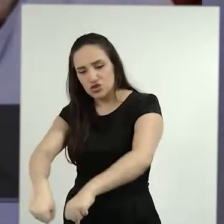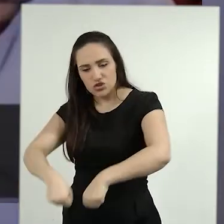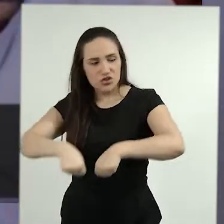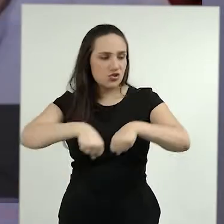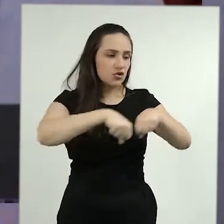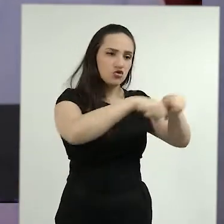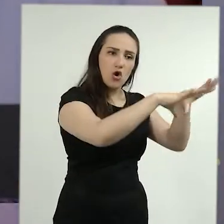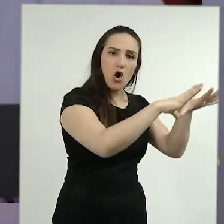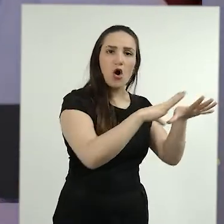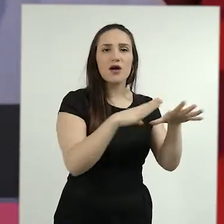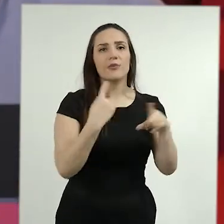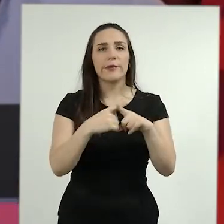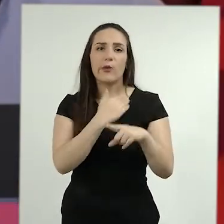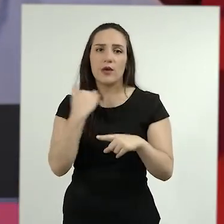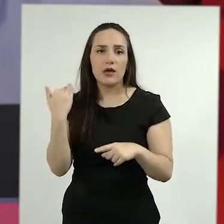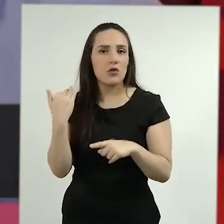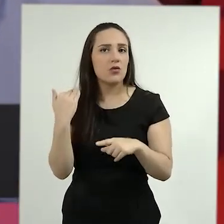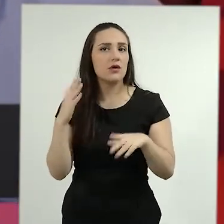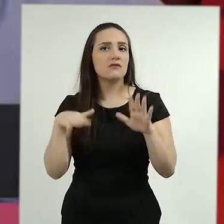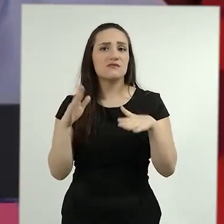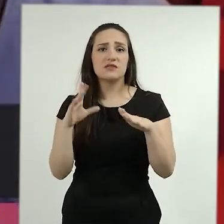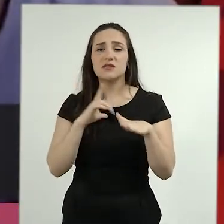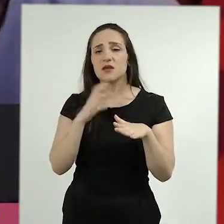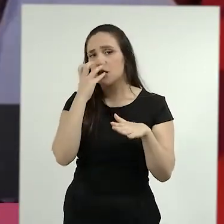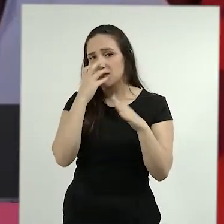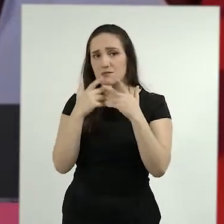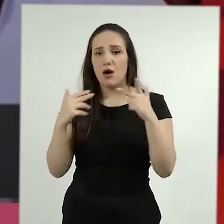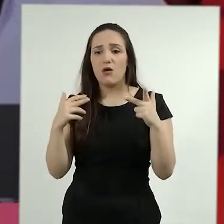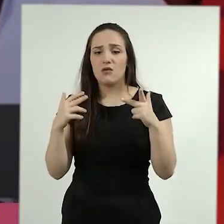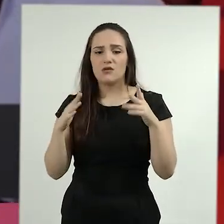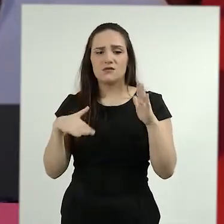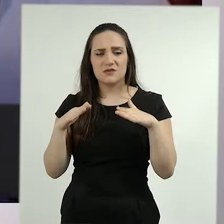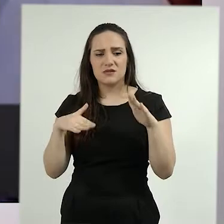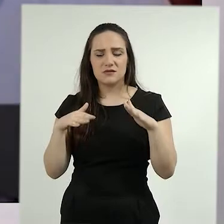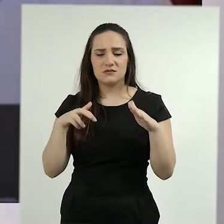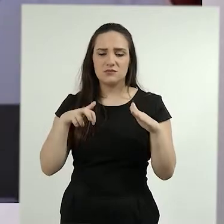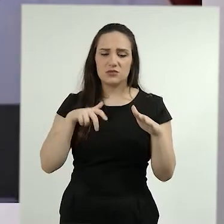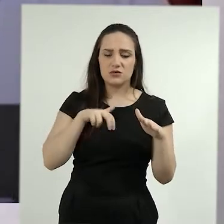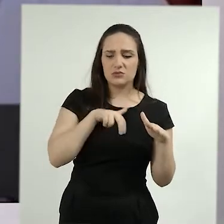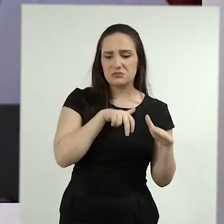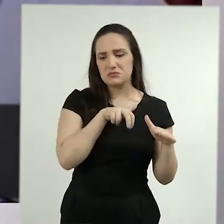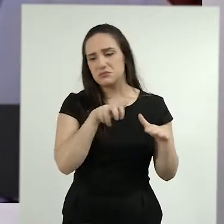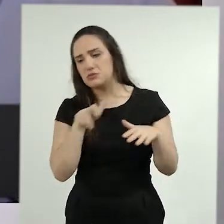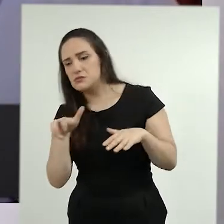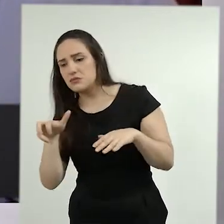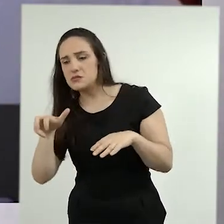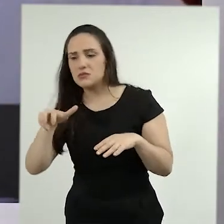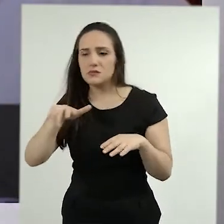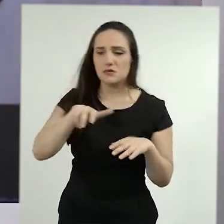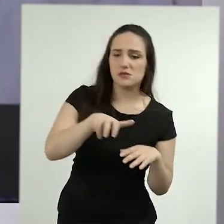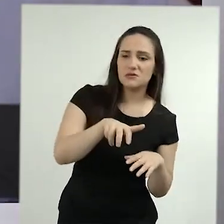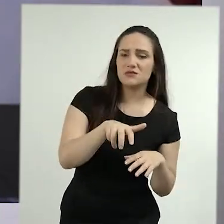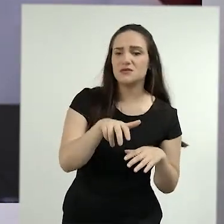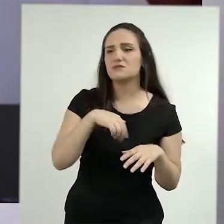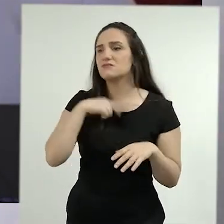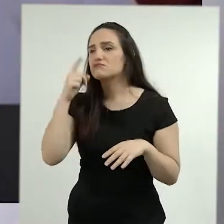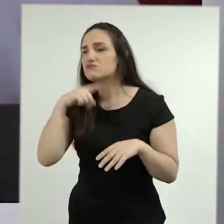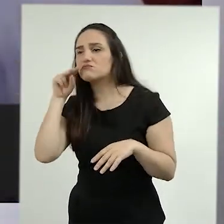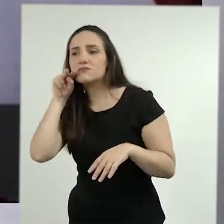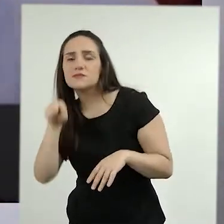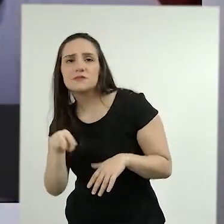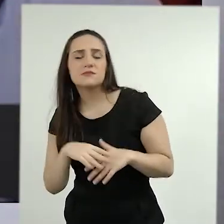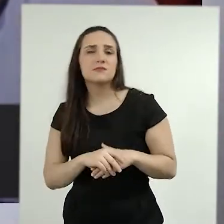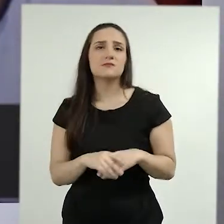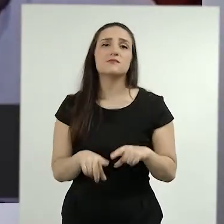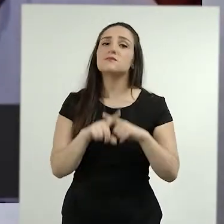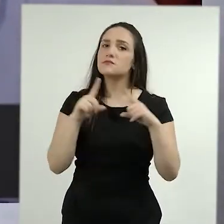pelas concessionárias, muitos animais são atropelados na rodovia e acabam andando um pouco mais, sobrevivendo, andando um pouco mais, morrendo mais para frente, então a